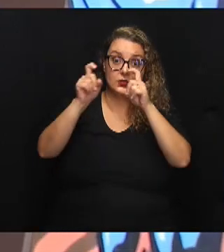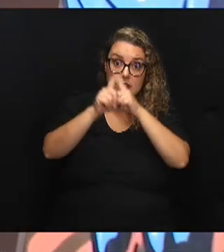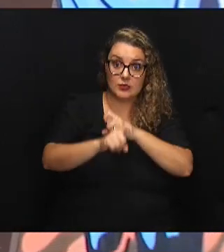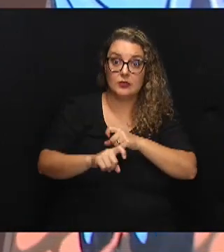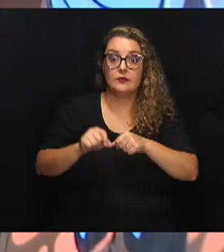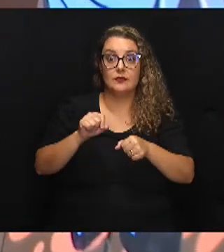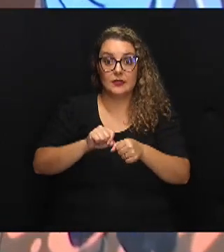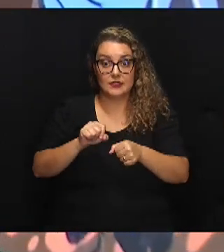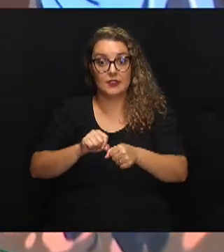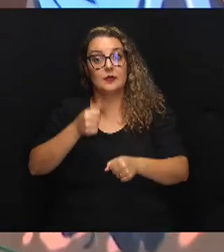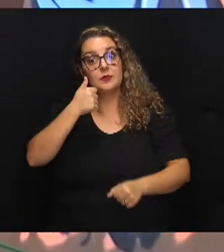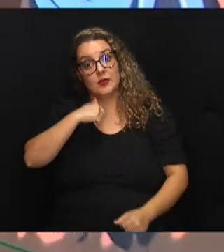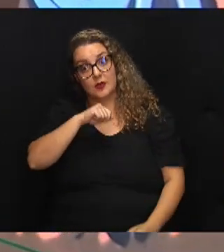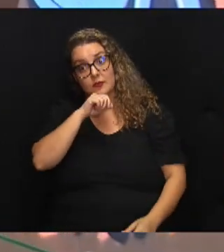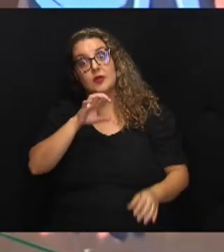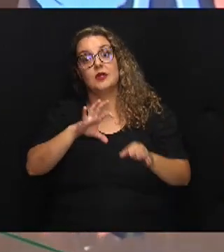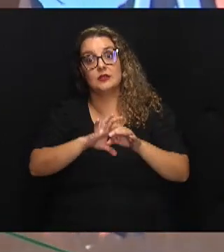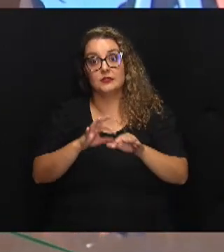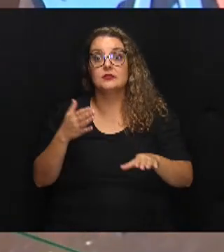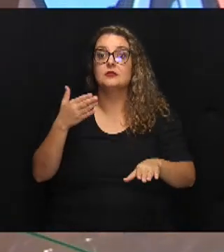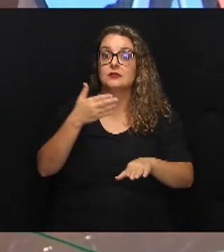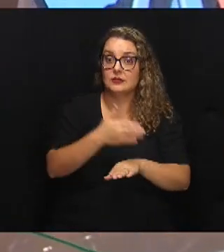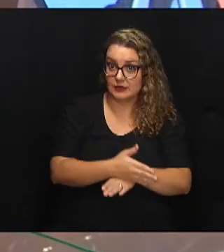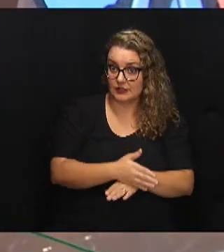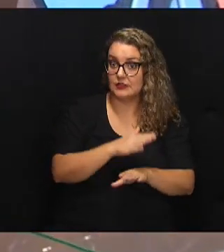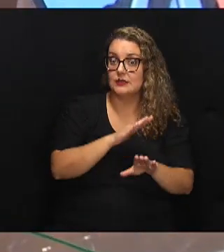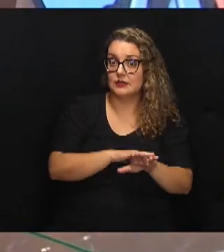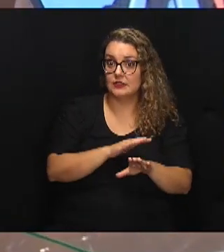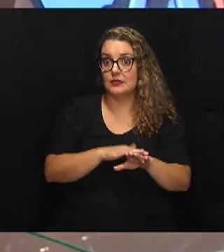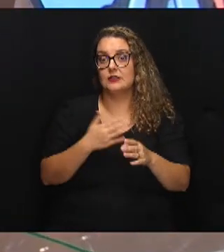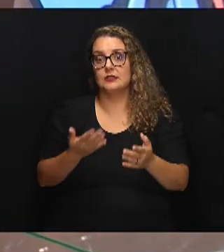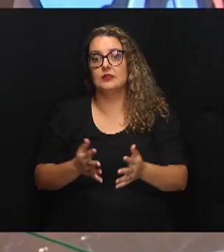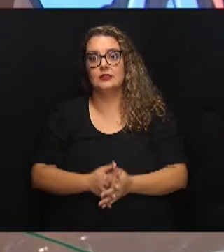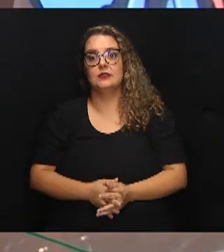minha mãe a deixar eu participar dessa atividade.